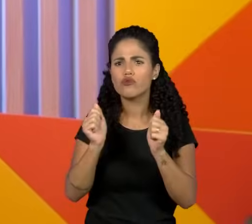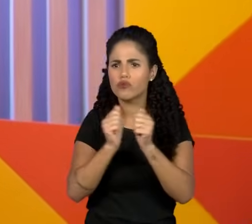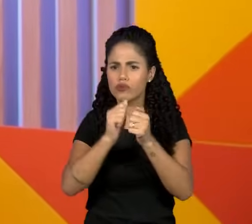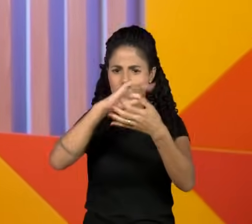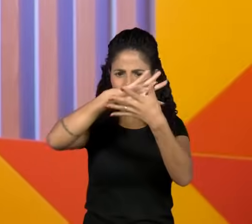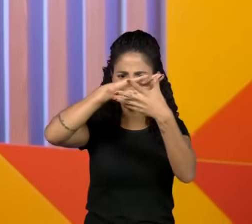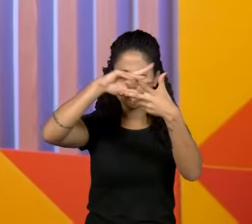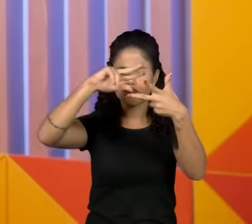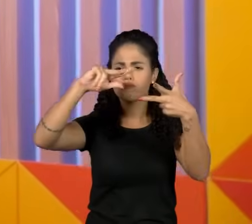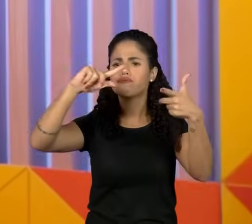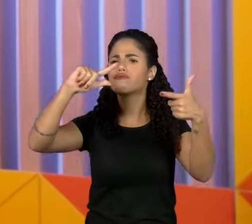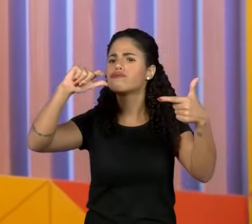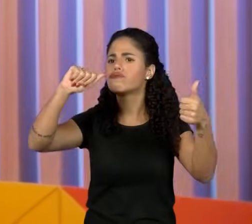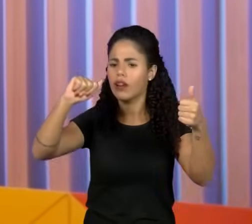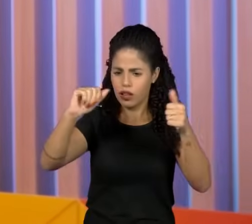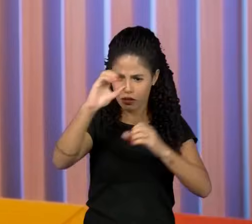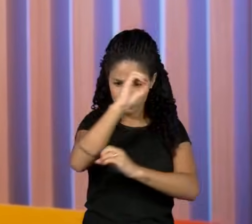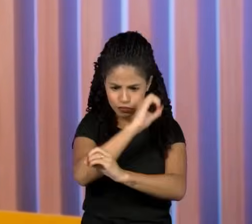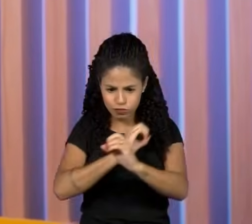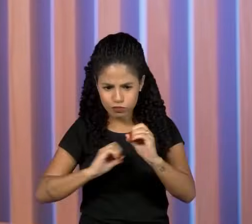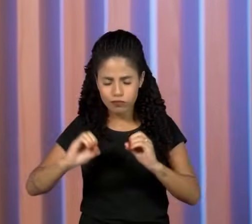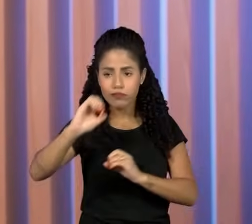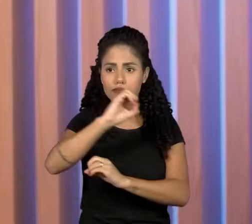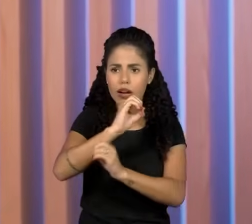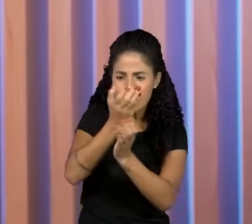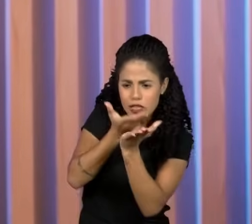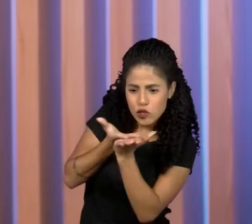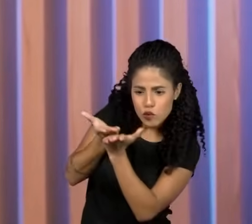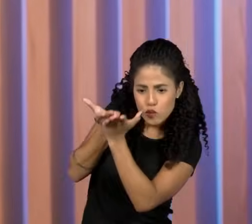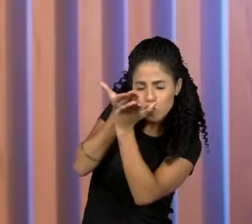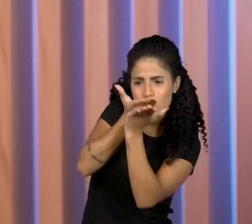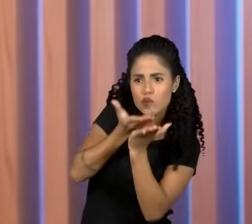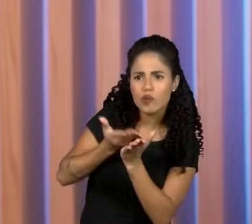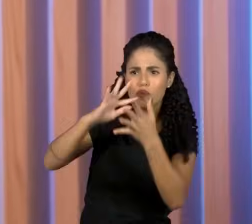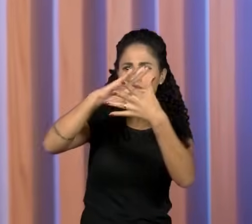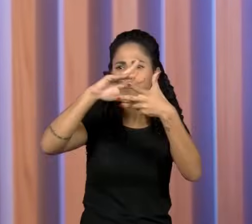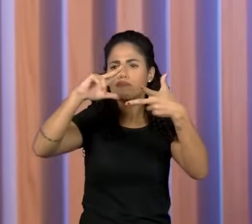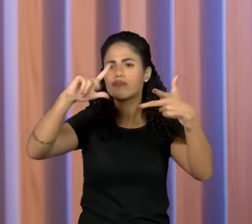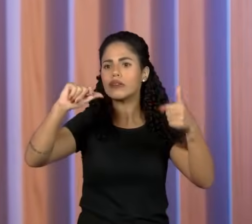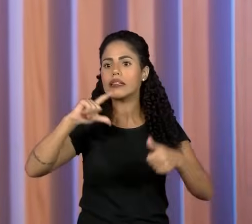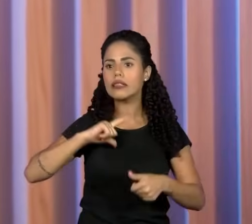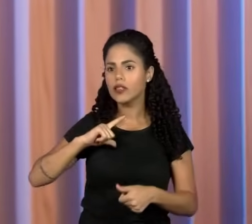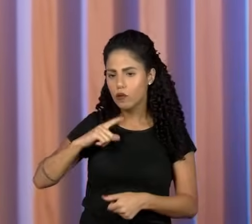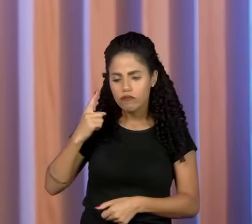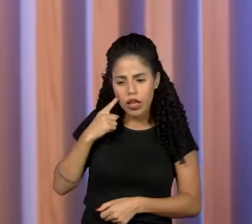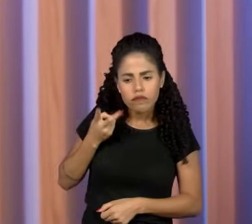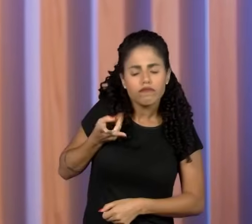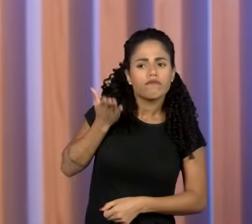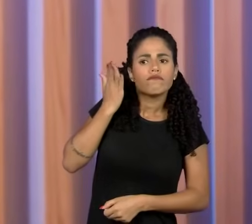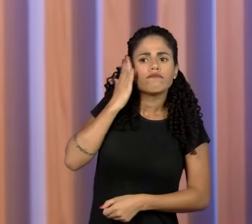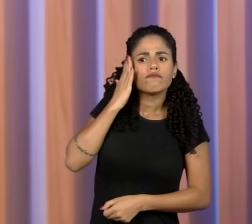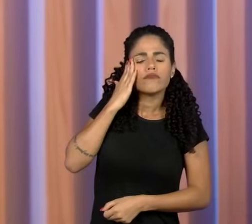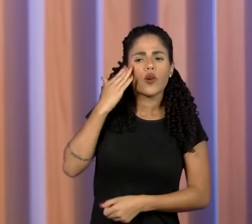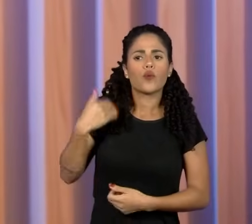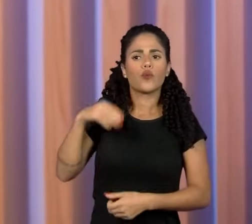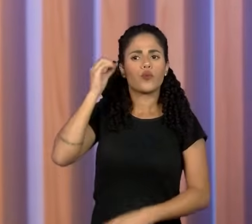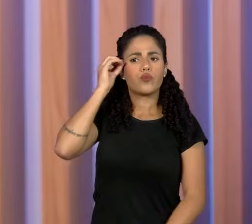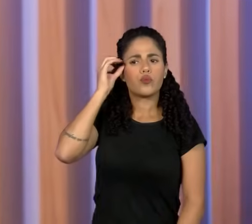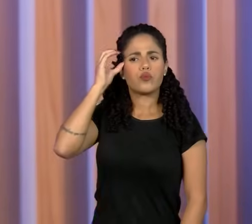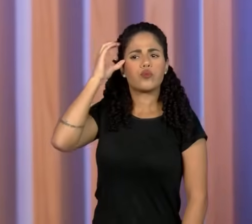Então, astrologia, estudo dos astros. Então, tem toda uma questão matemática, tem uma questão